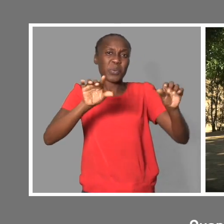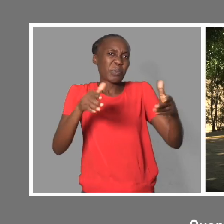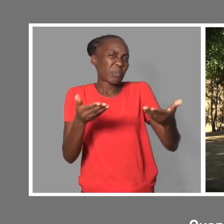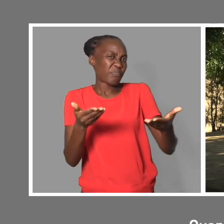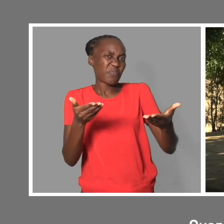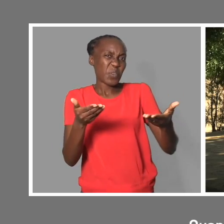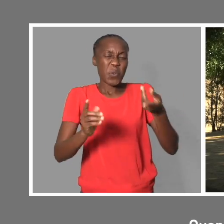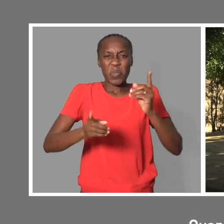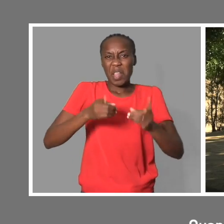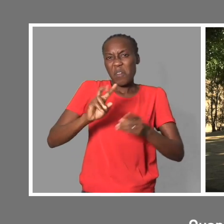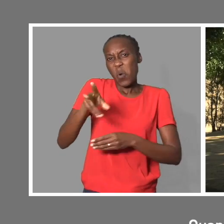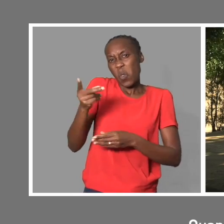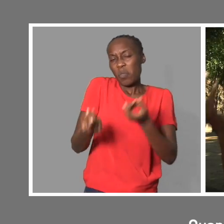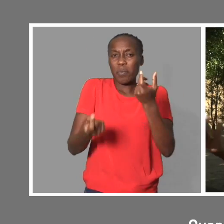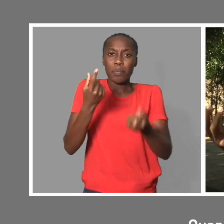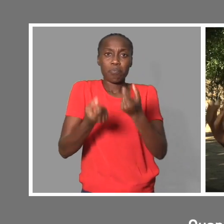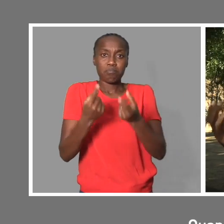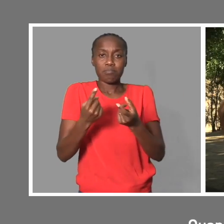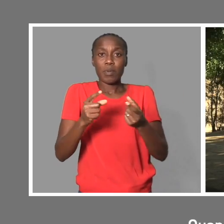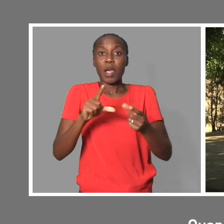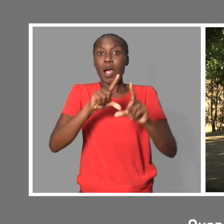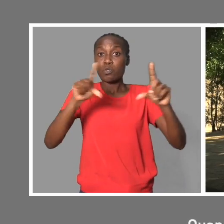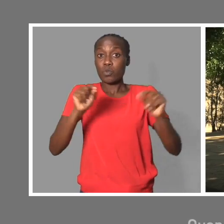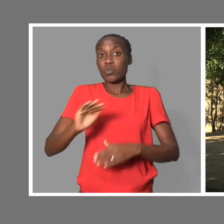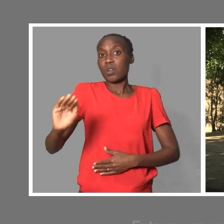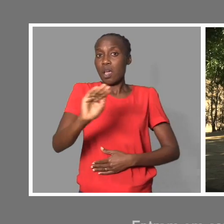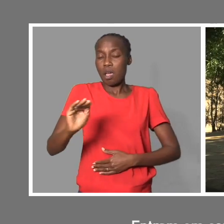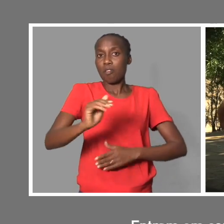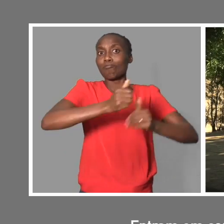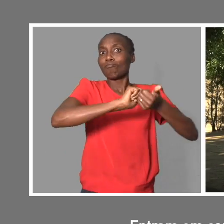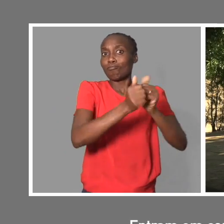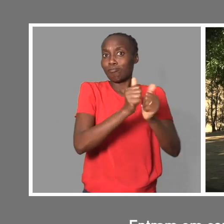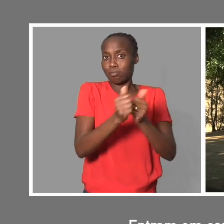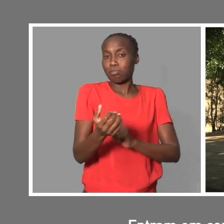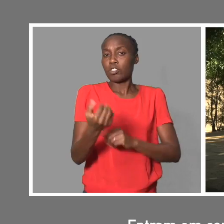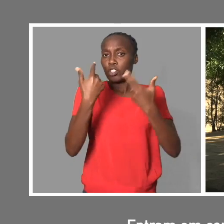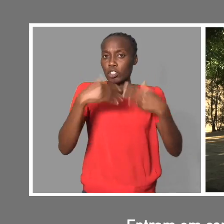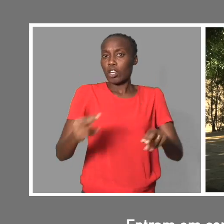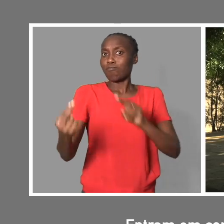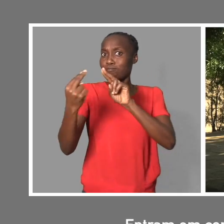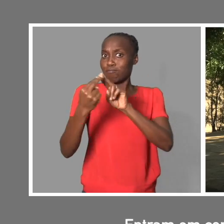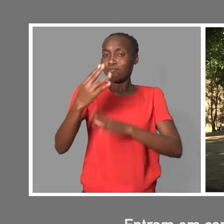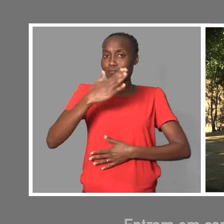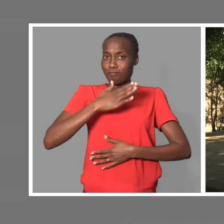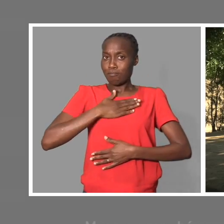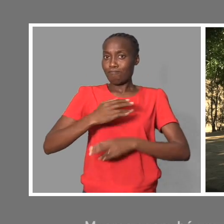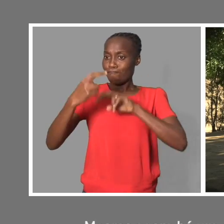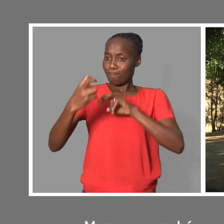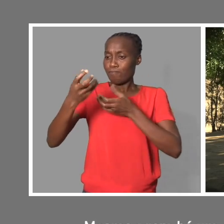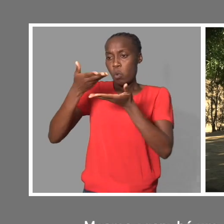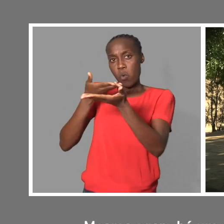mesmo não técnica, mas desportiva. Entram em contato comigo, conversamos. E